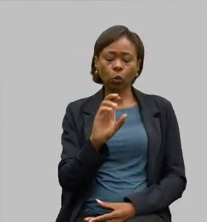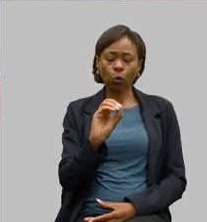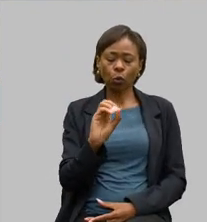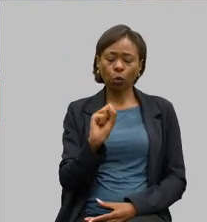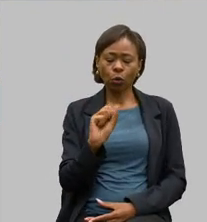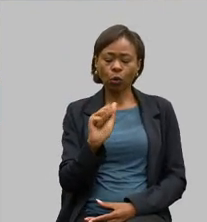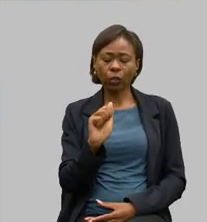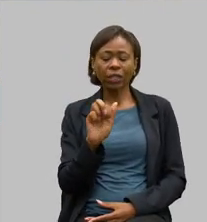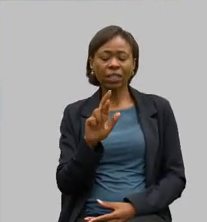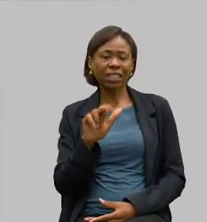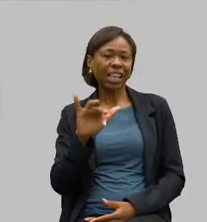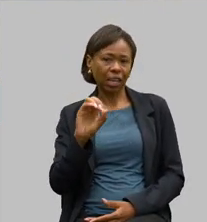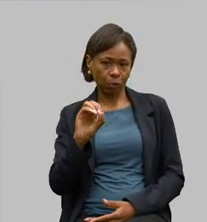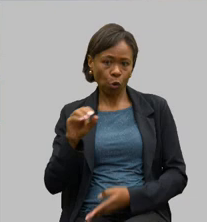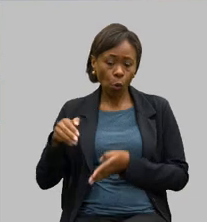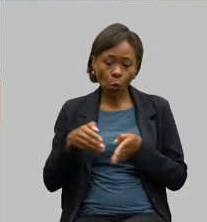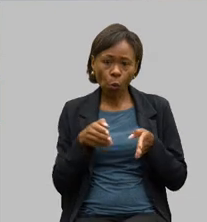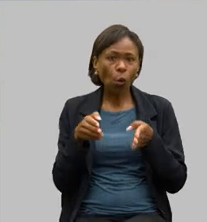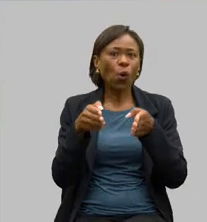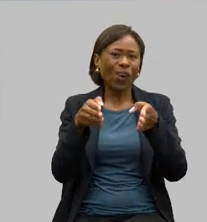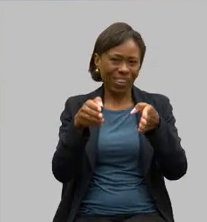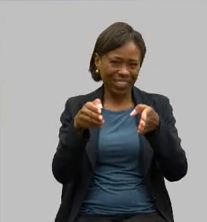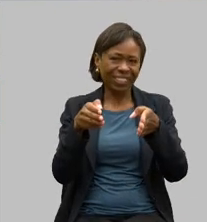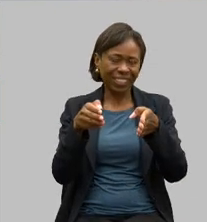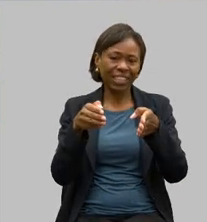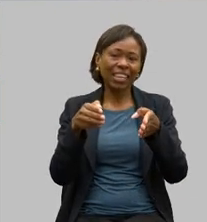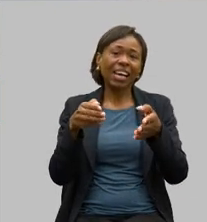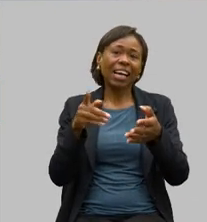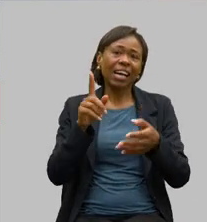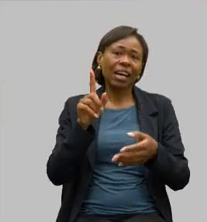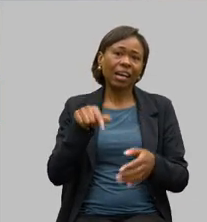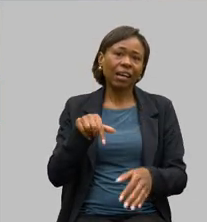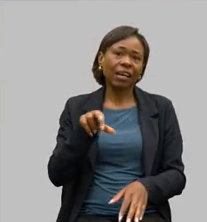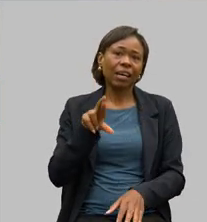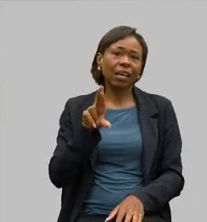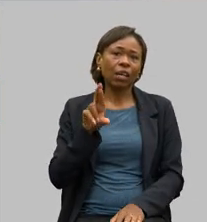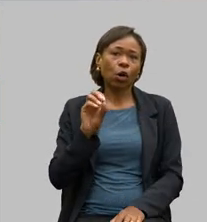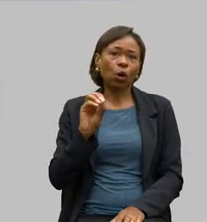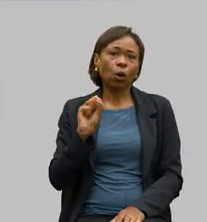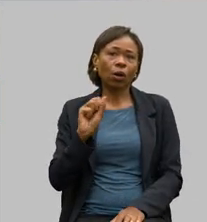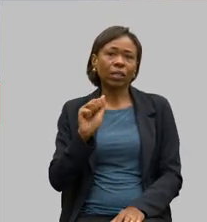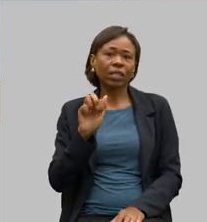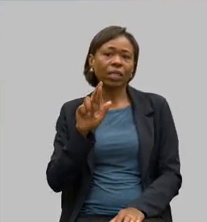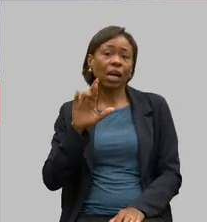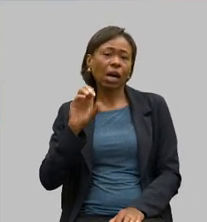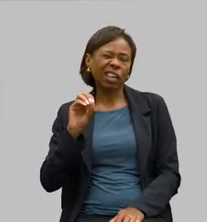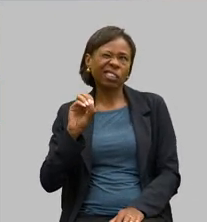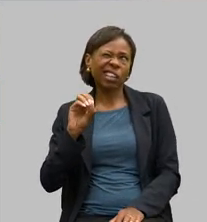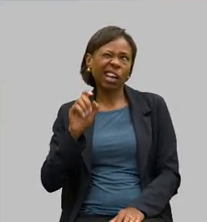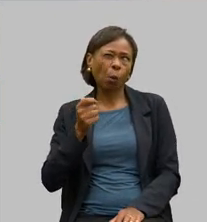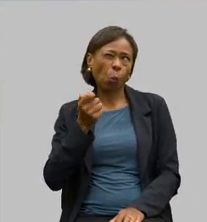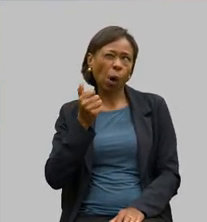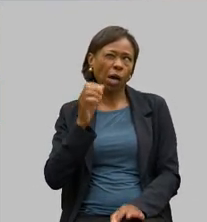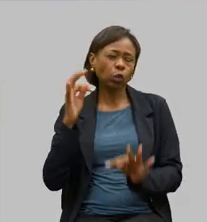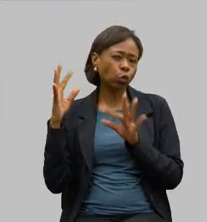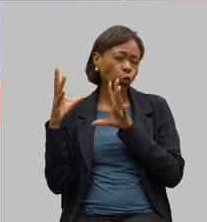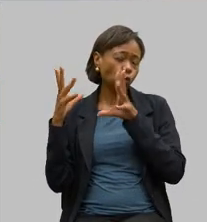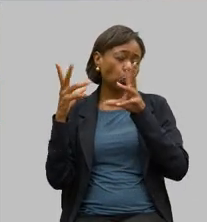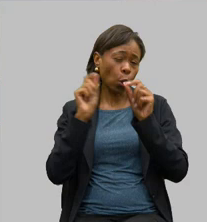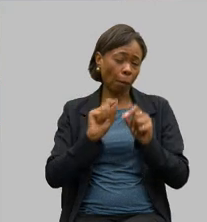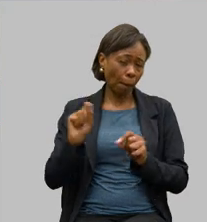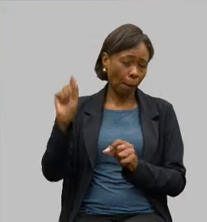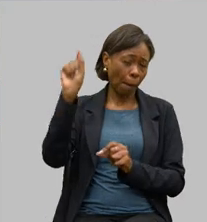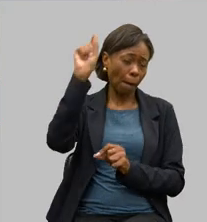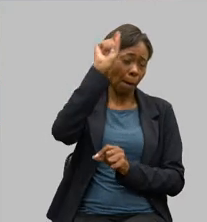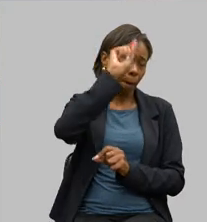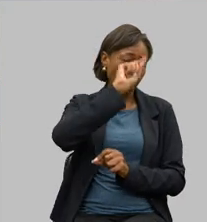elementos eh que nós vamos soltar as rotas do Rosário que a que abraçam e quase a totalidade de Minas Gerais e o mapeamento